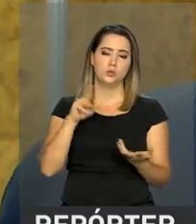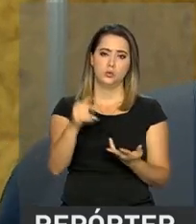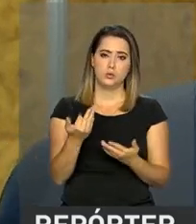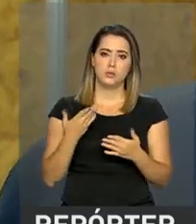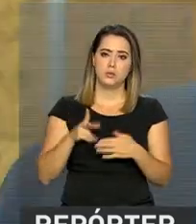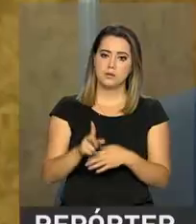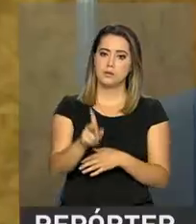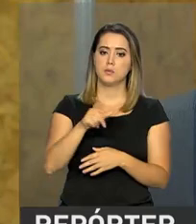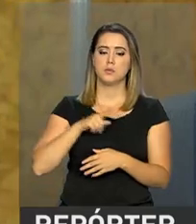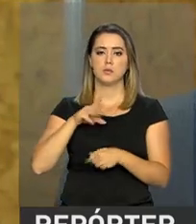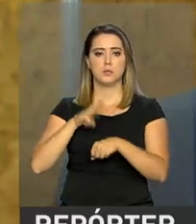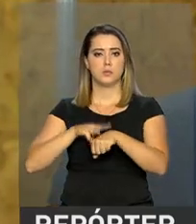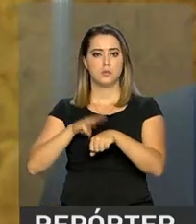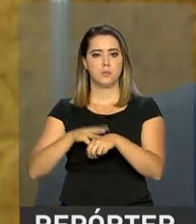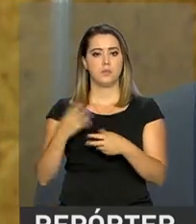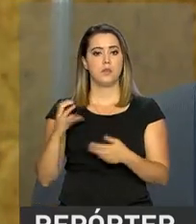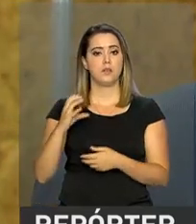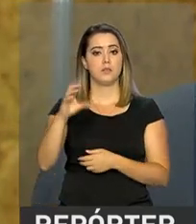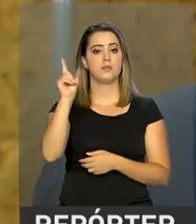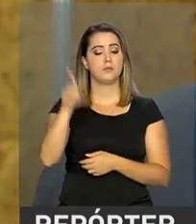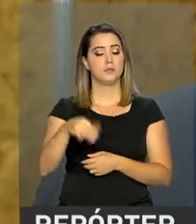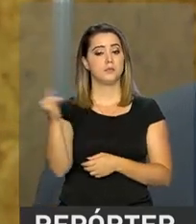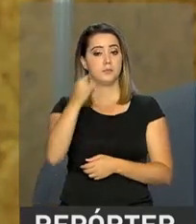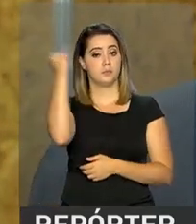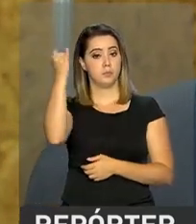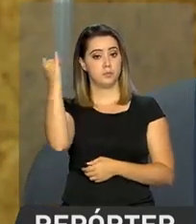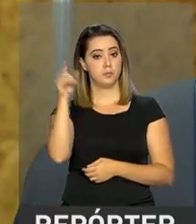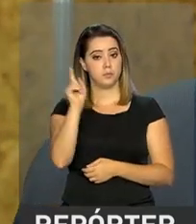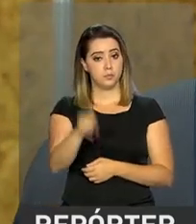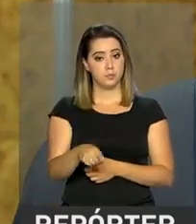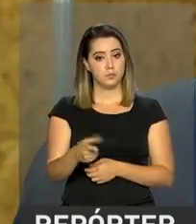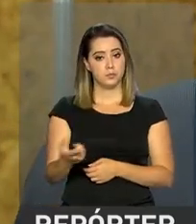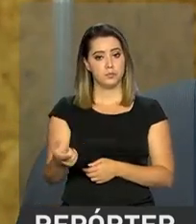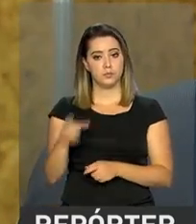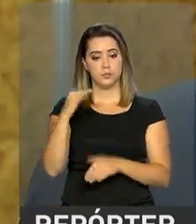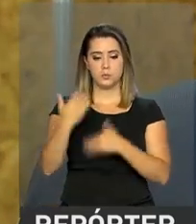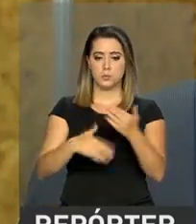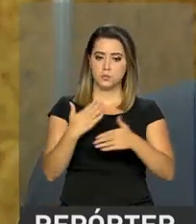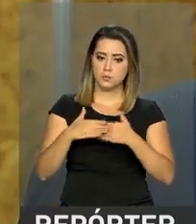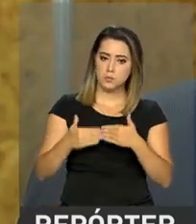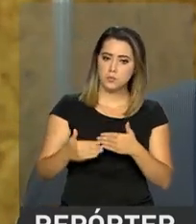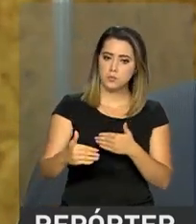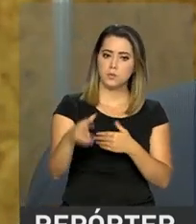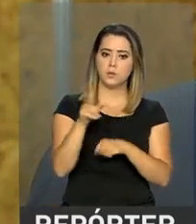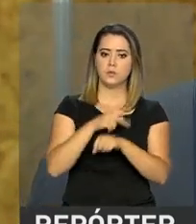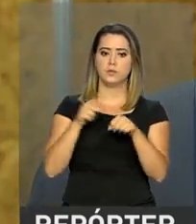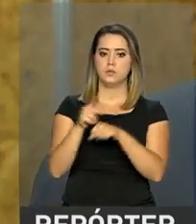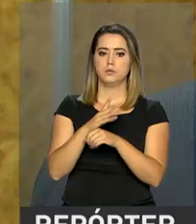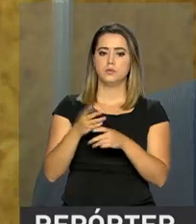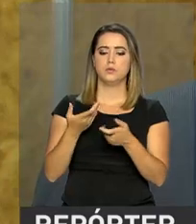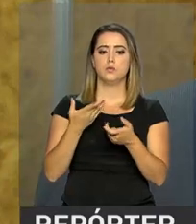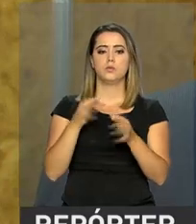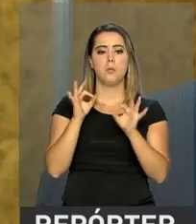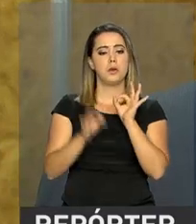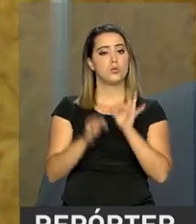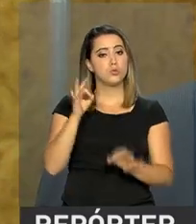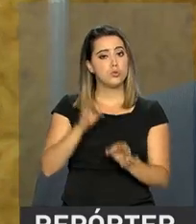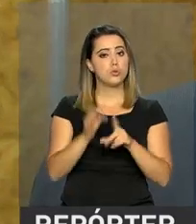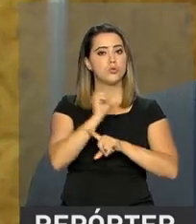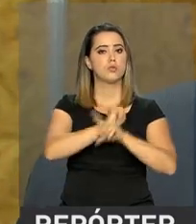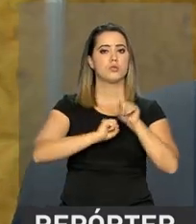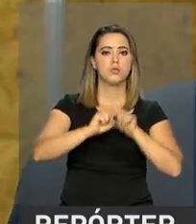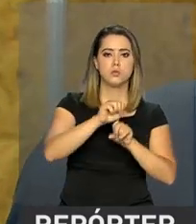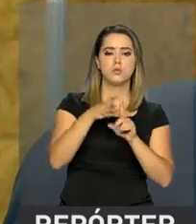esses fenômenos. A ciência é fundamental para o desenvolvimento do país, para a justiça social, para